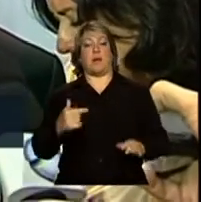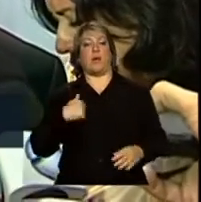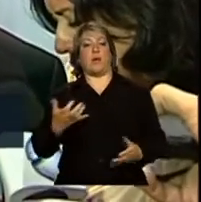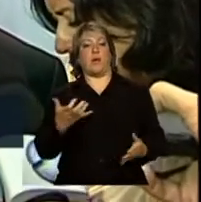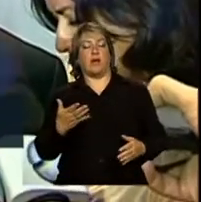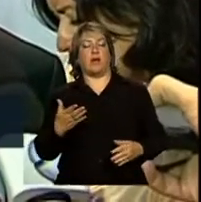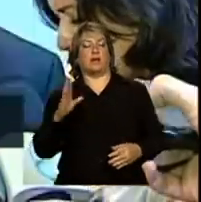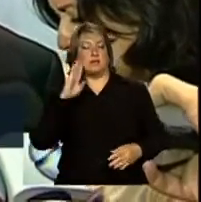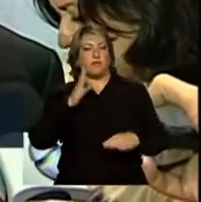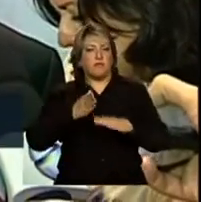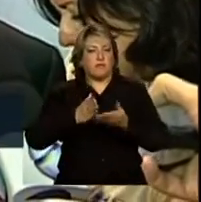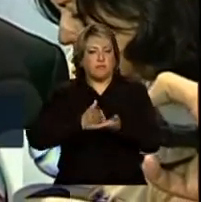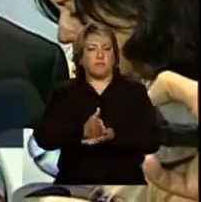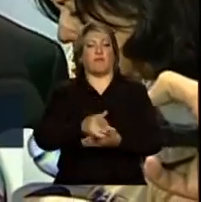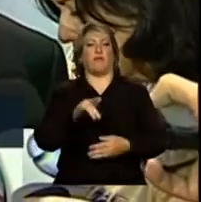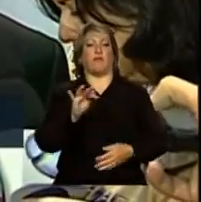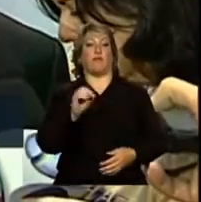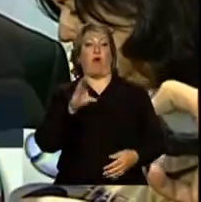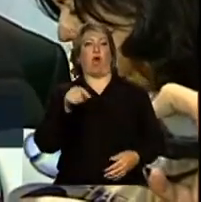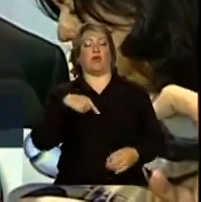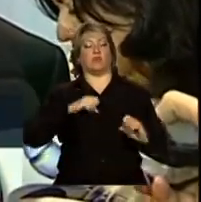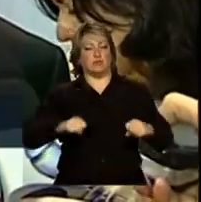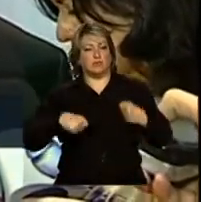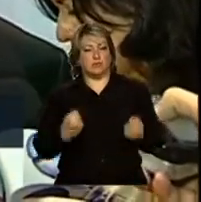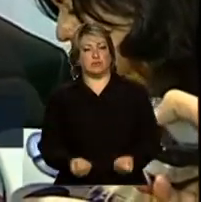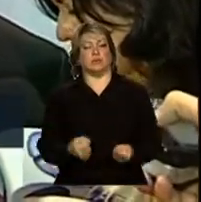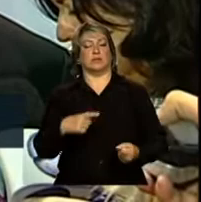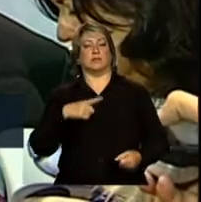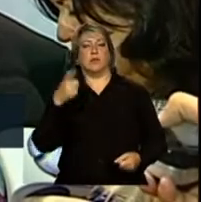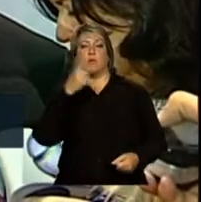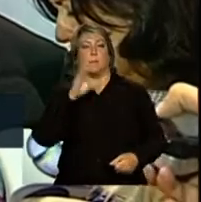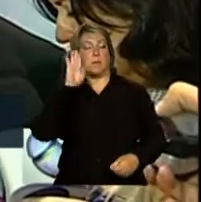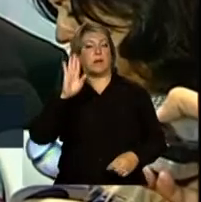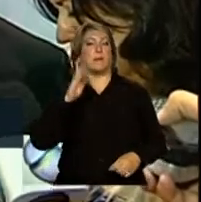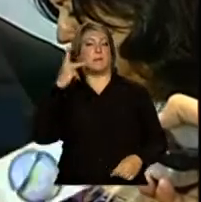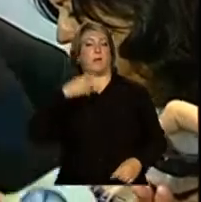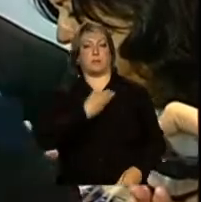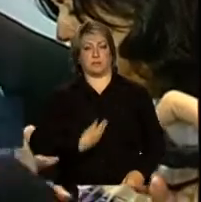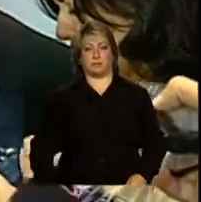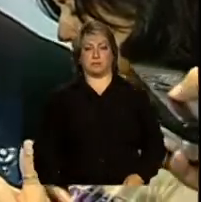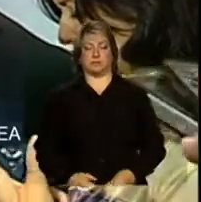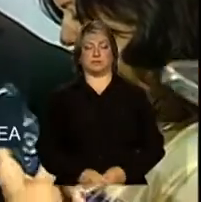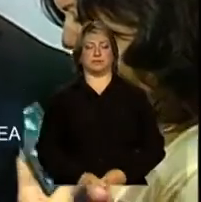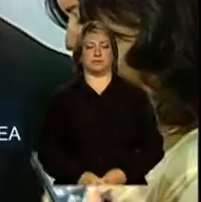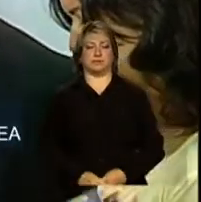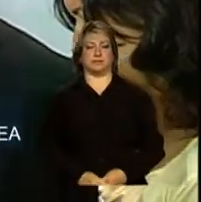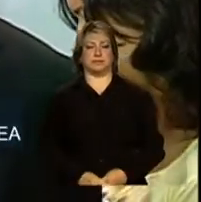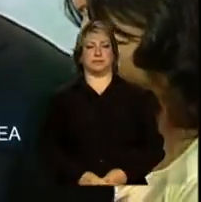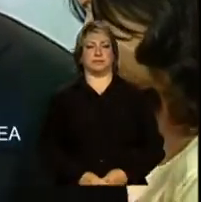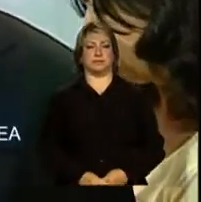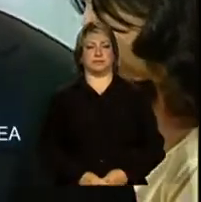meus esforços nessa integração com objetivos de política pública.